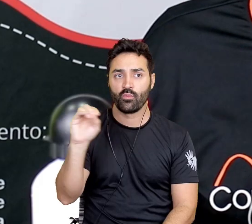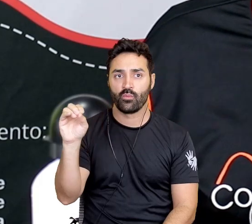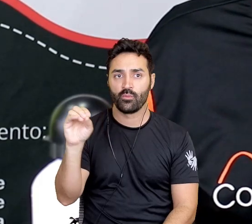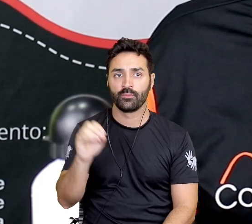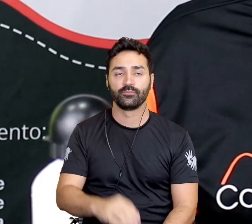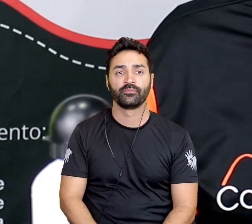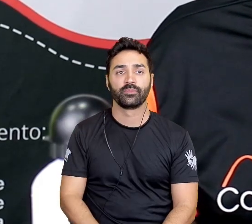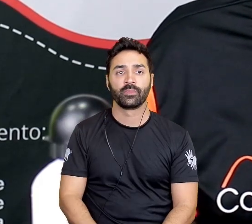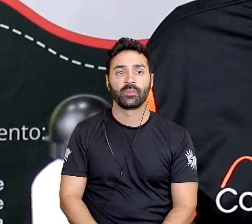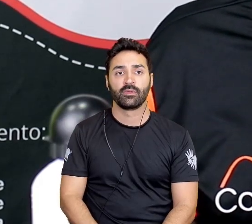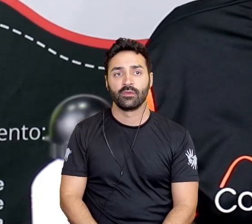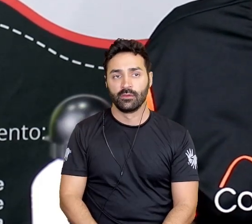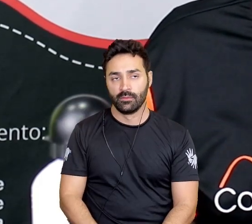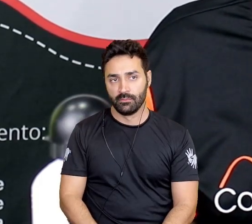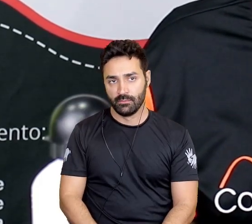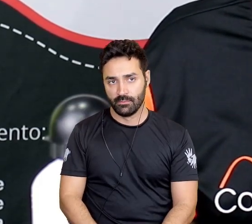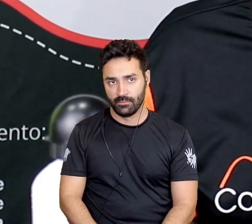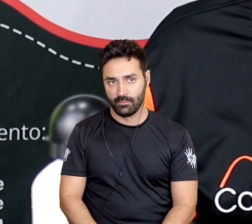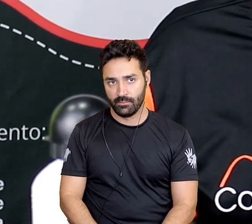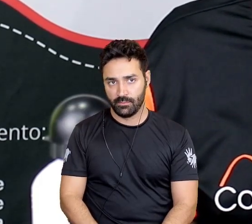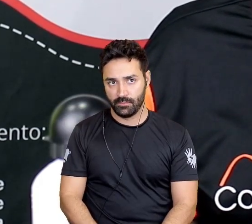Linha Oliveira.